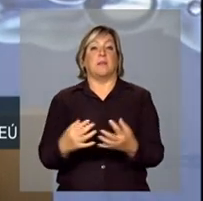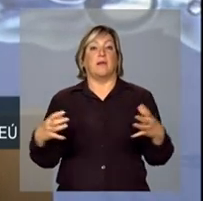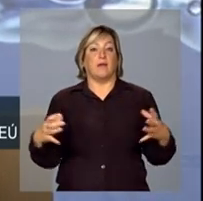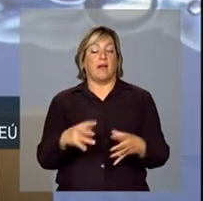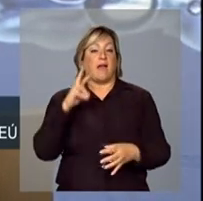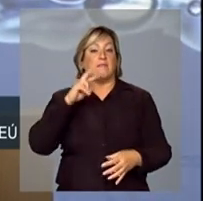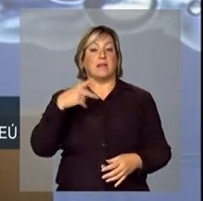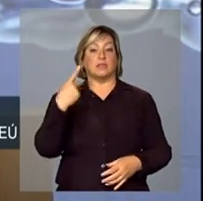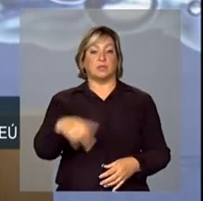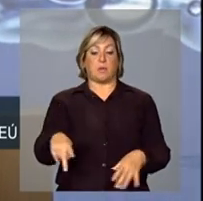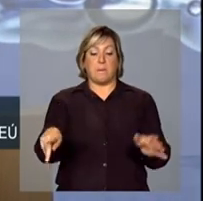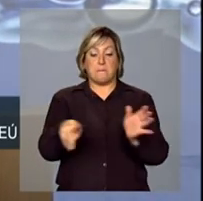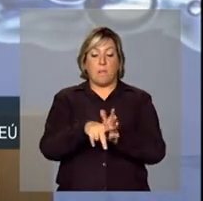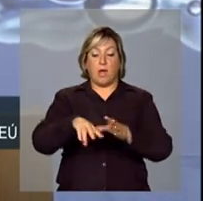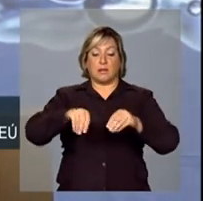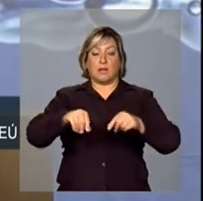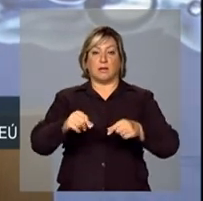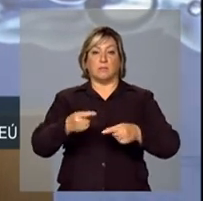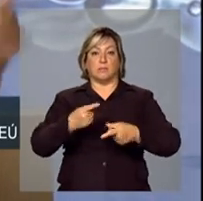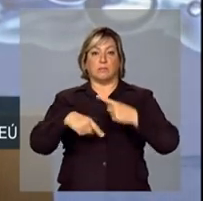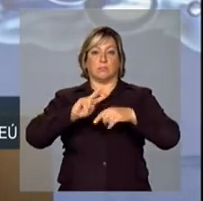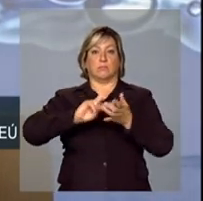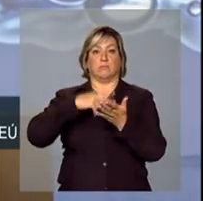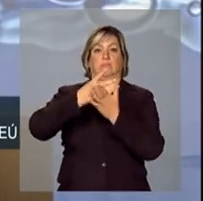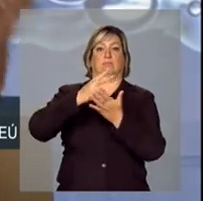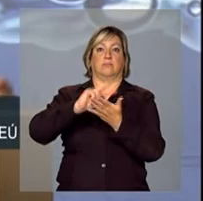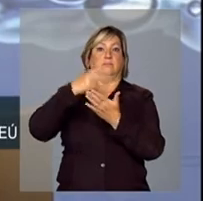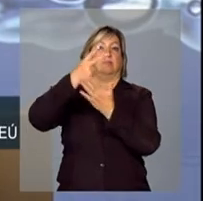patrimônio multiplicar por